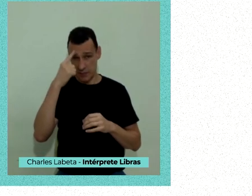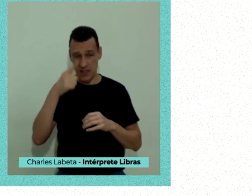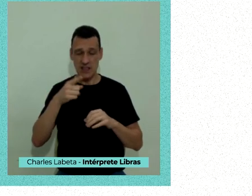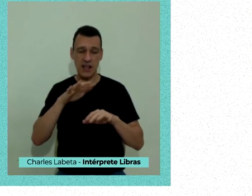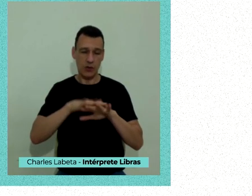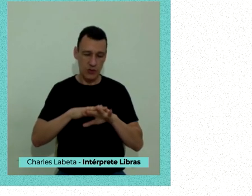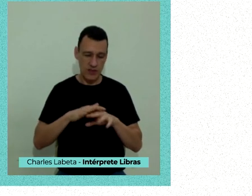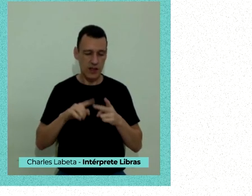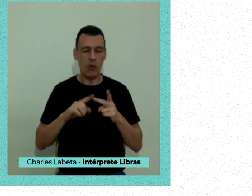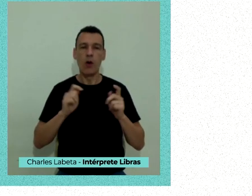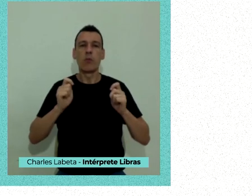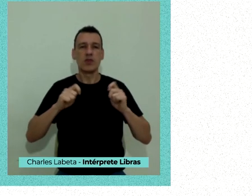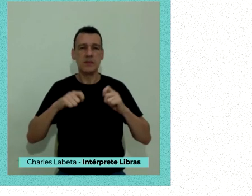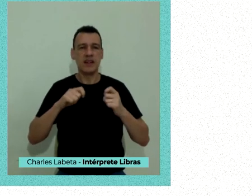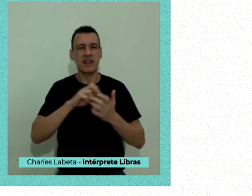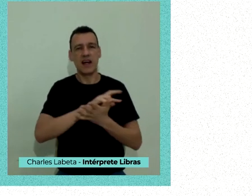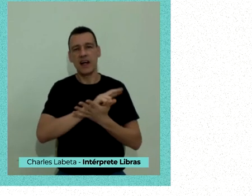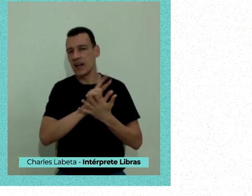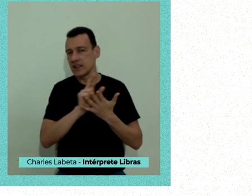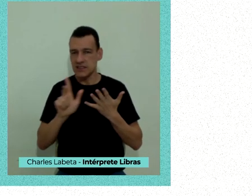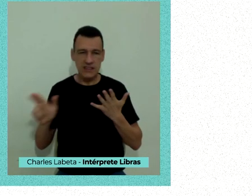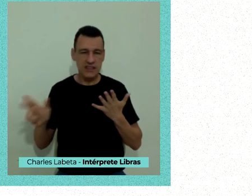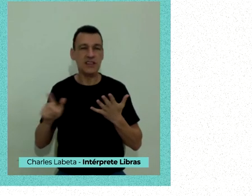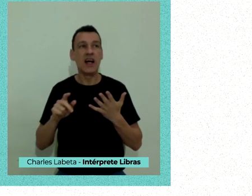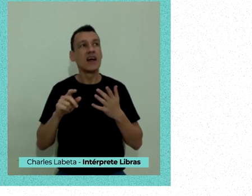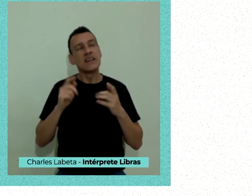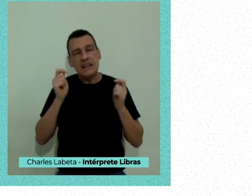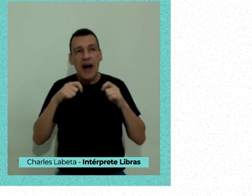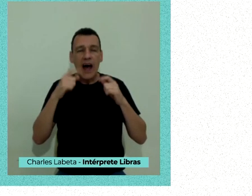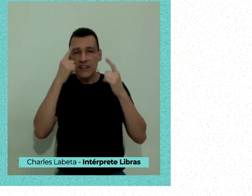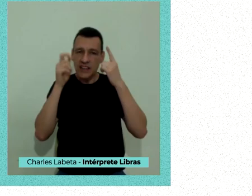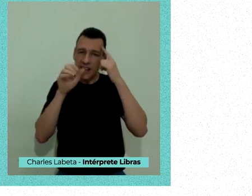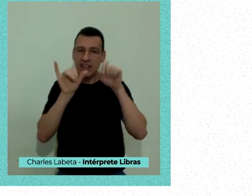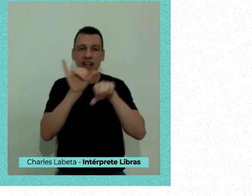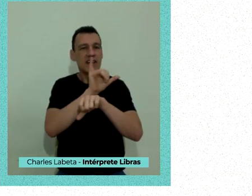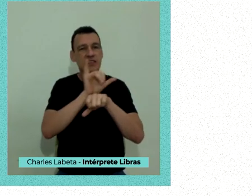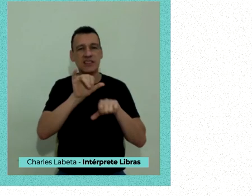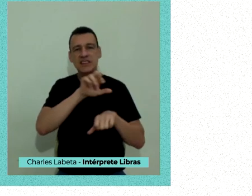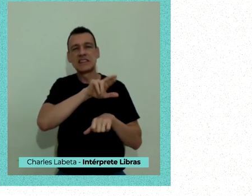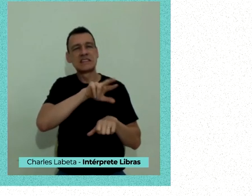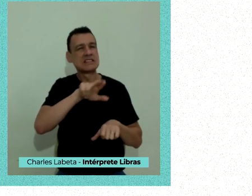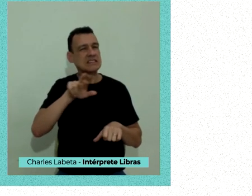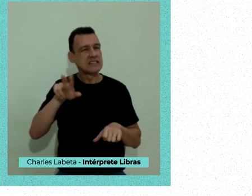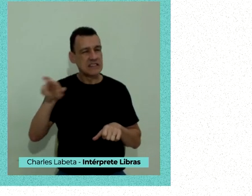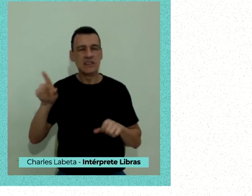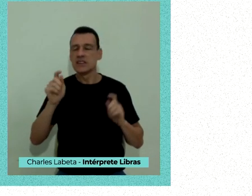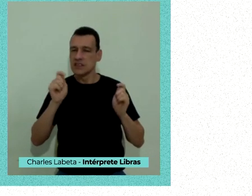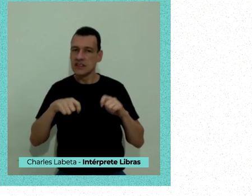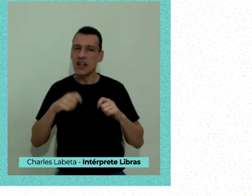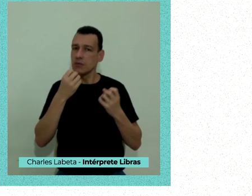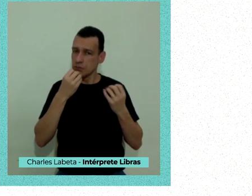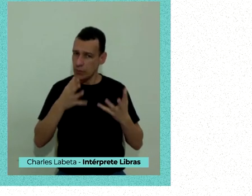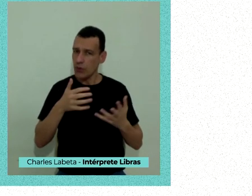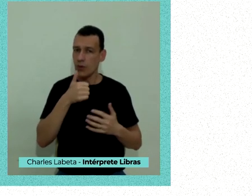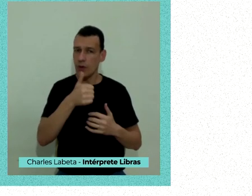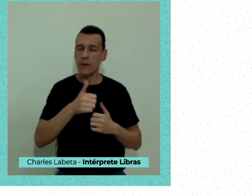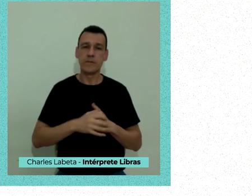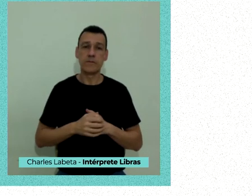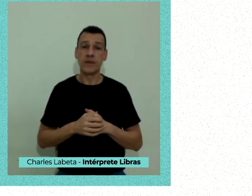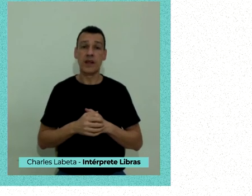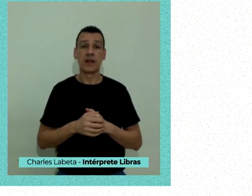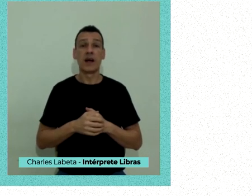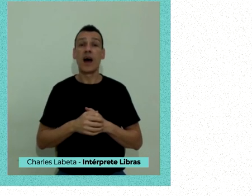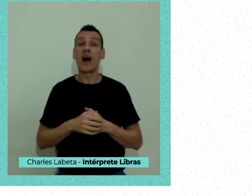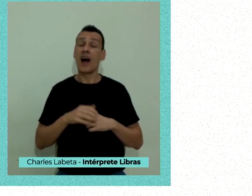possibilidades de trilhar novos caminhos, partindo da ideia que muitas vezes a gente fica na